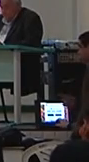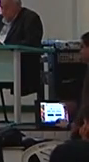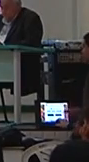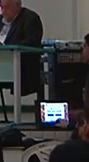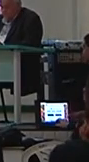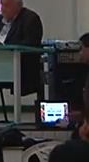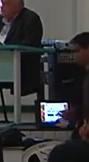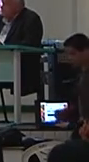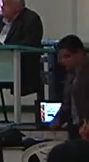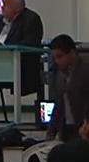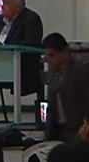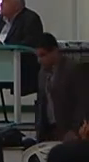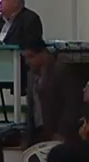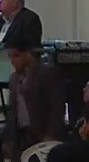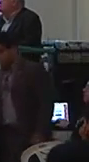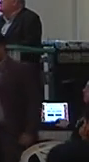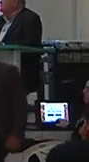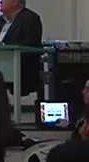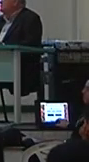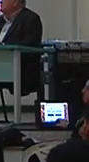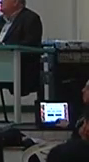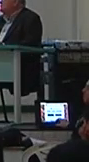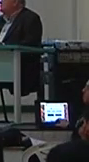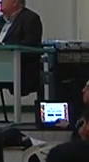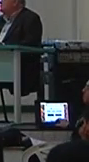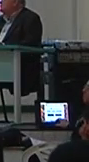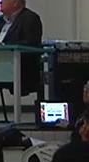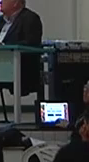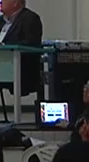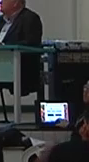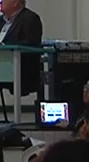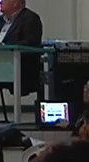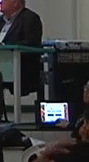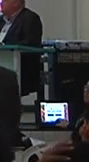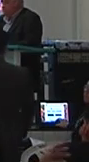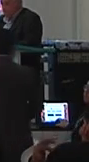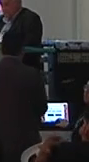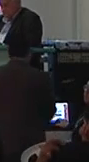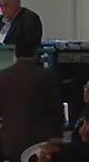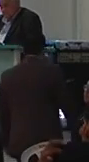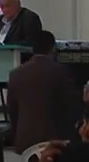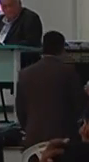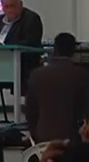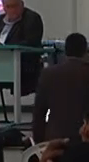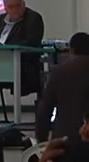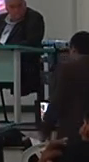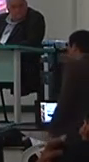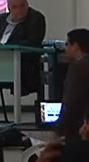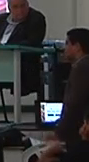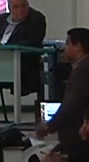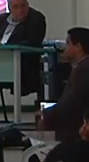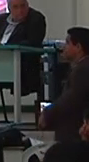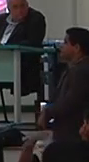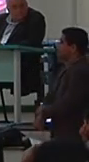Já temos a ordem dos candidatos que responderão essas perguntas.